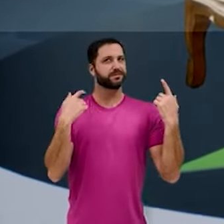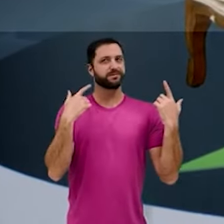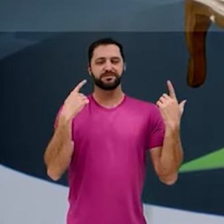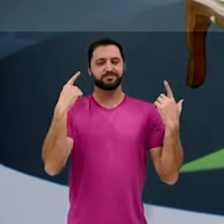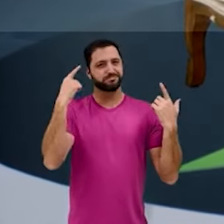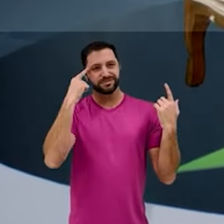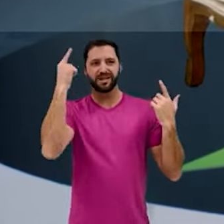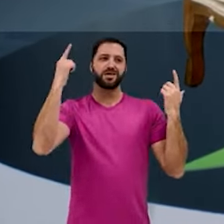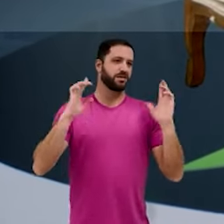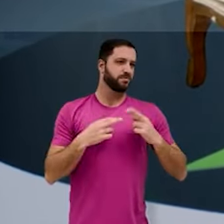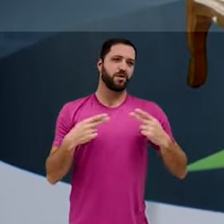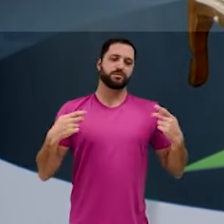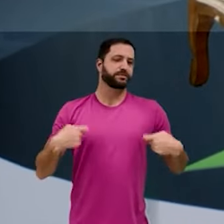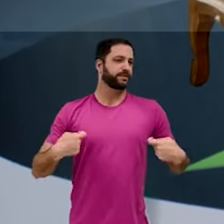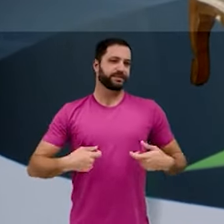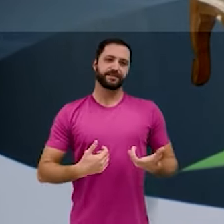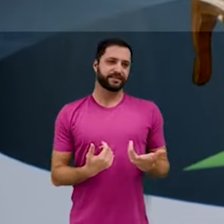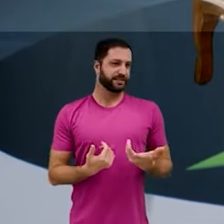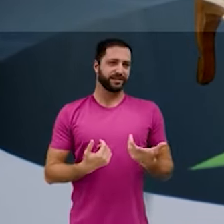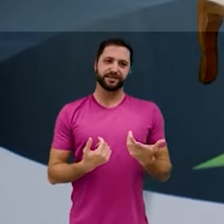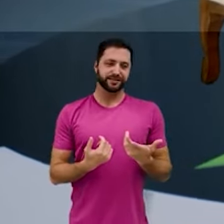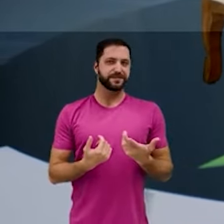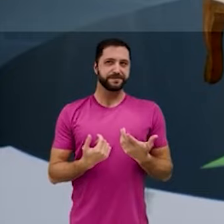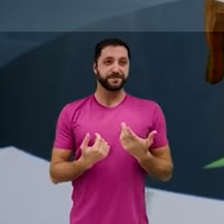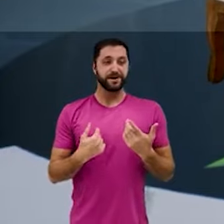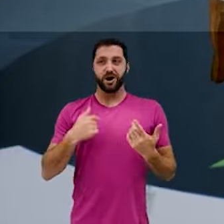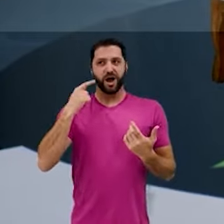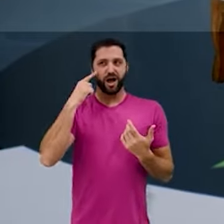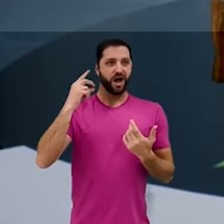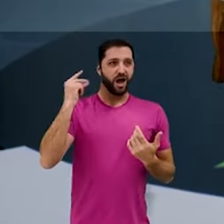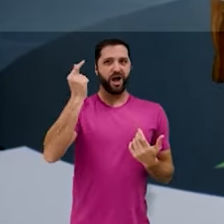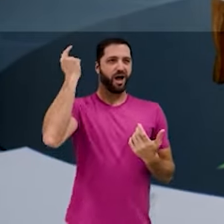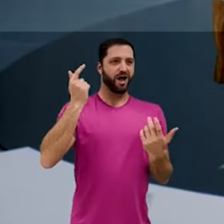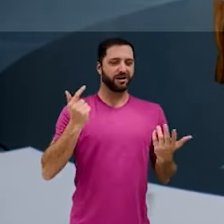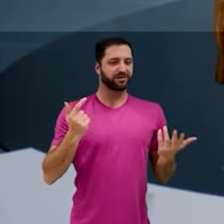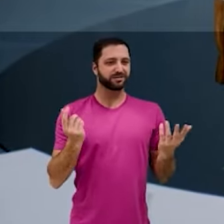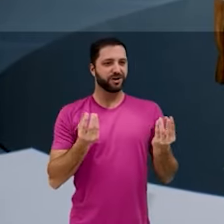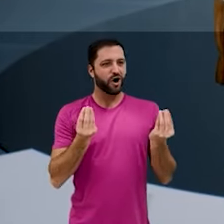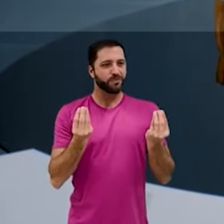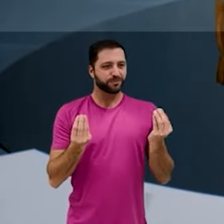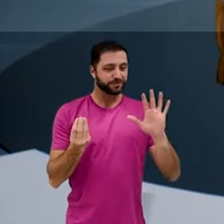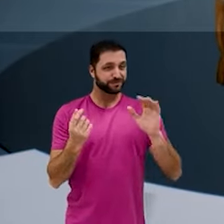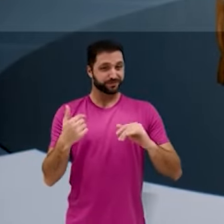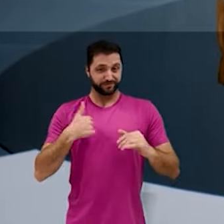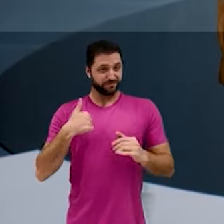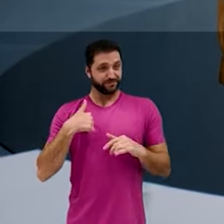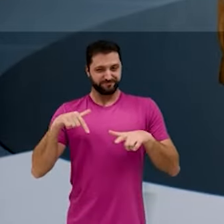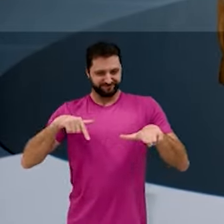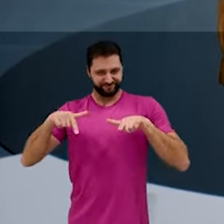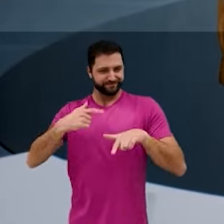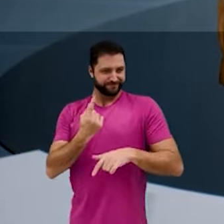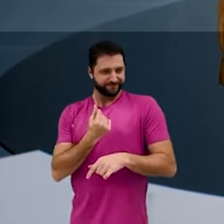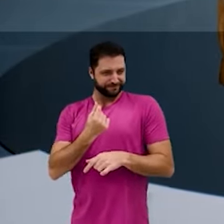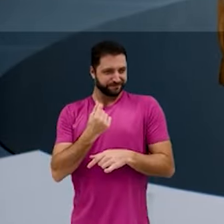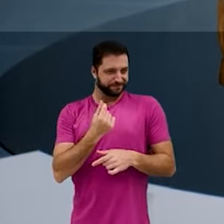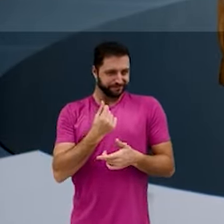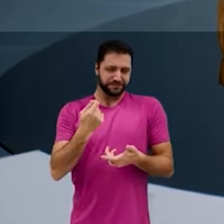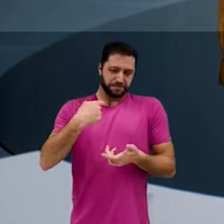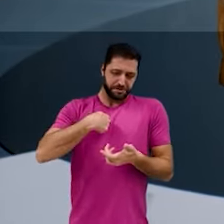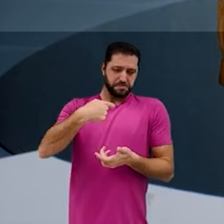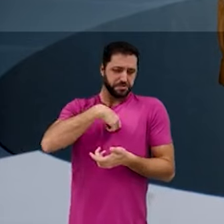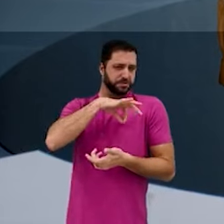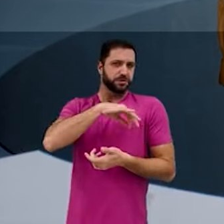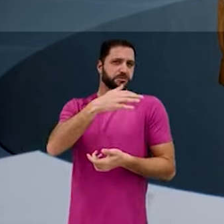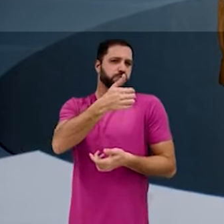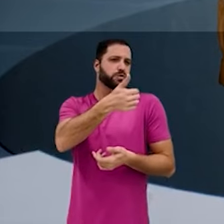ele entender que ele precisa escalar. E a minha virada de chave foi quando eu estava ali ganhando meu